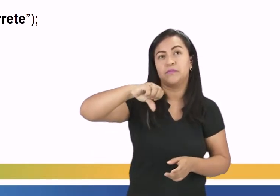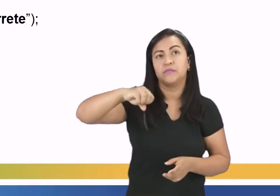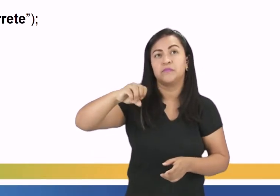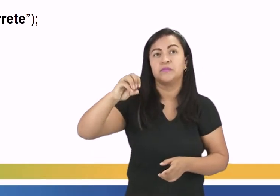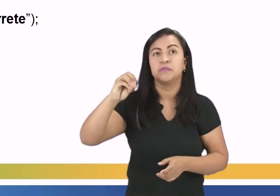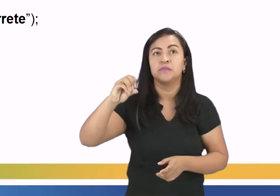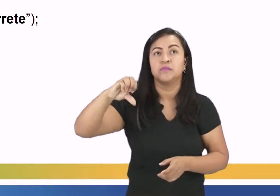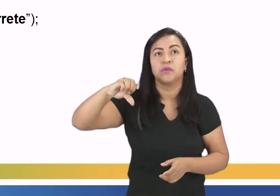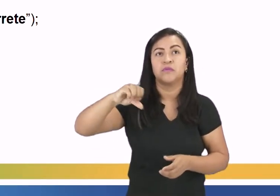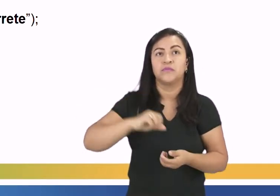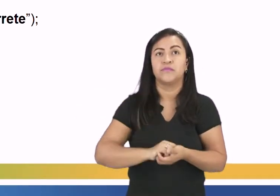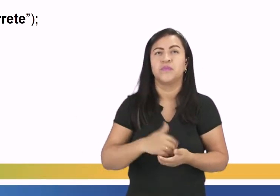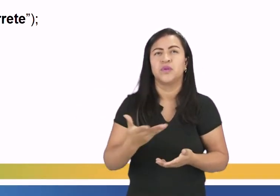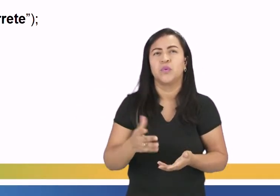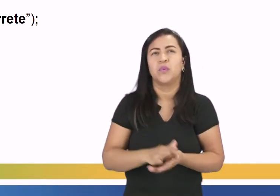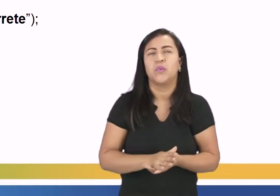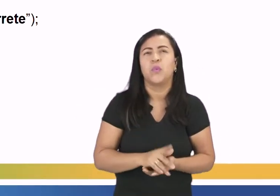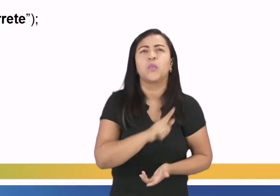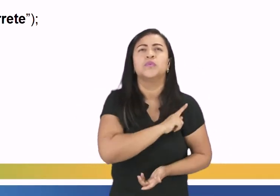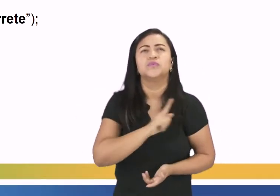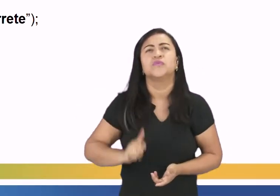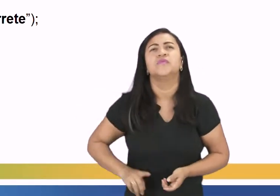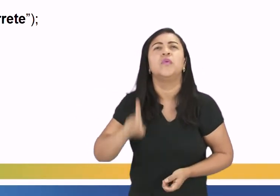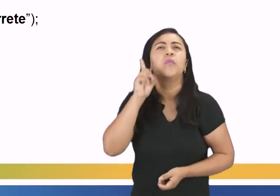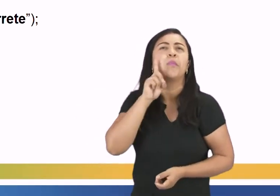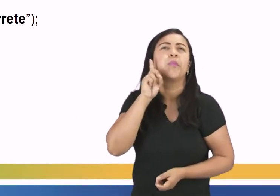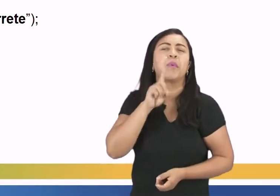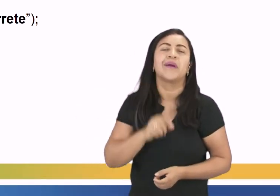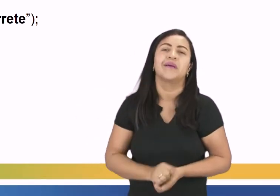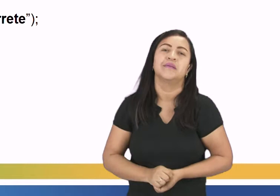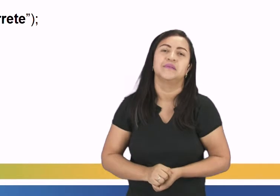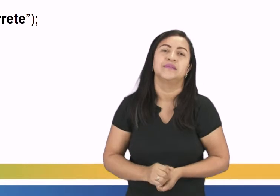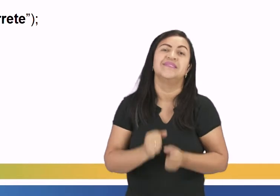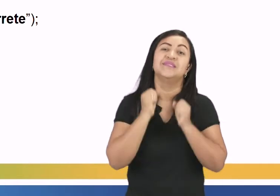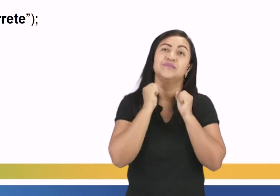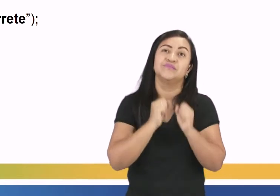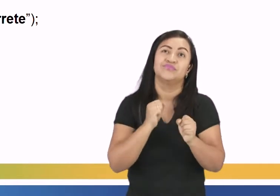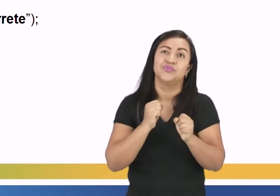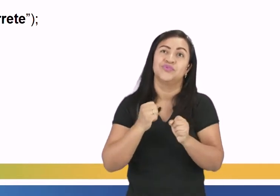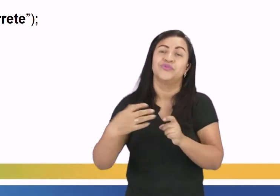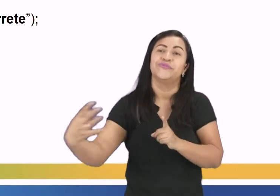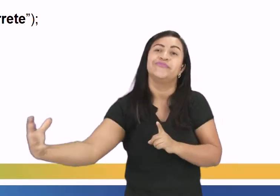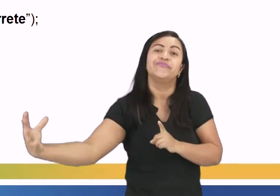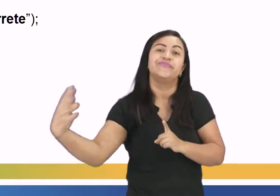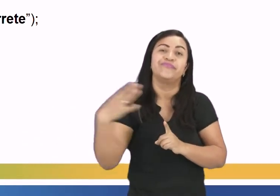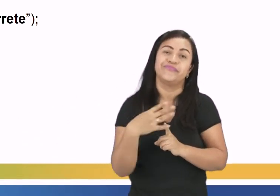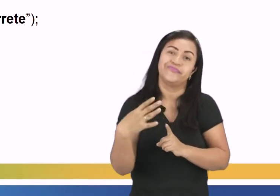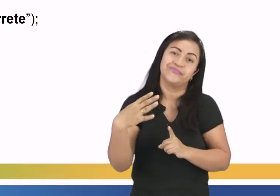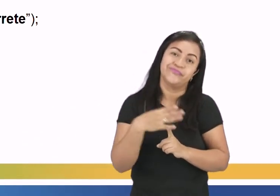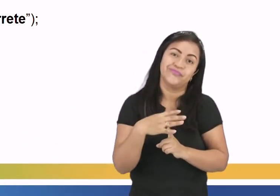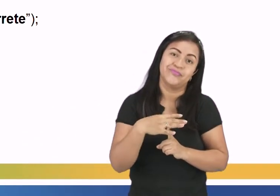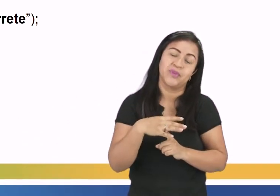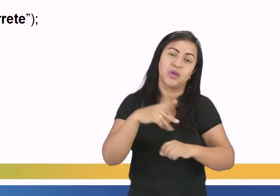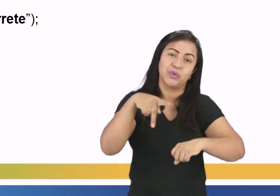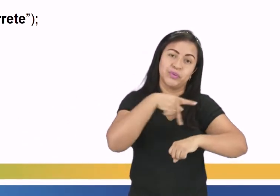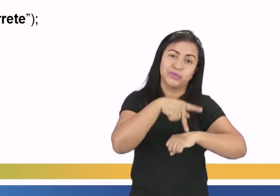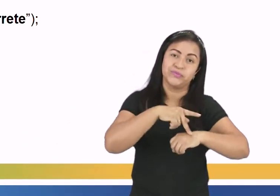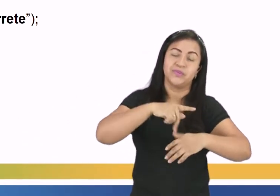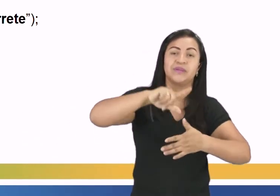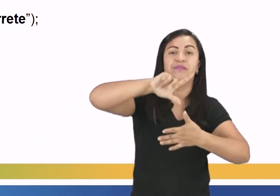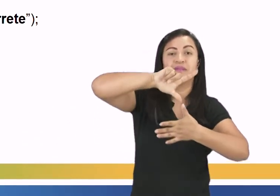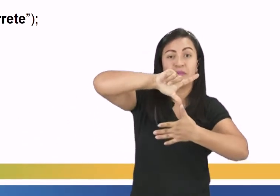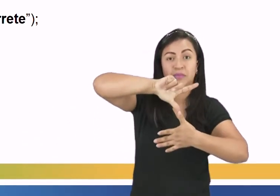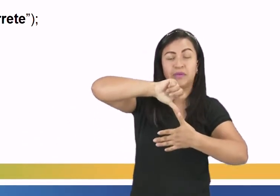tinham o direito de intervir militarmente nos países da América Latina. Os críticos de